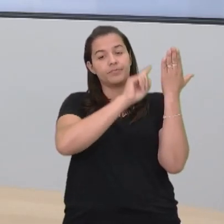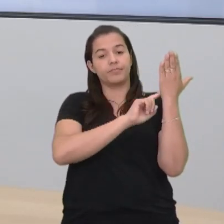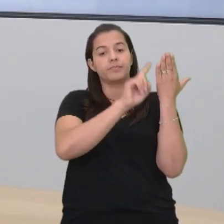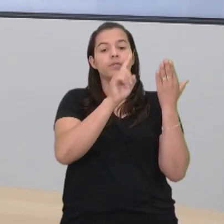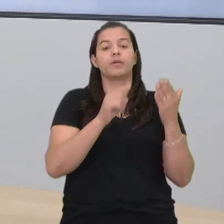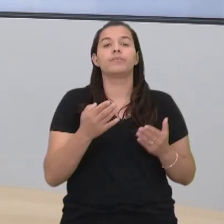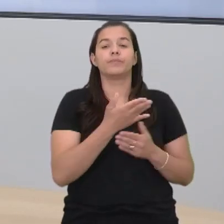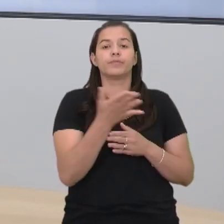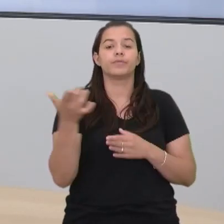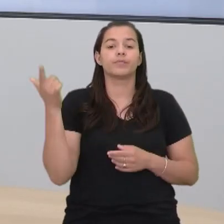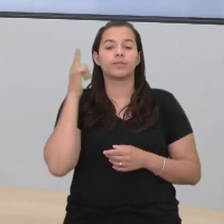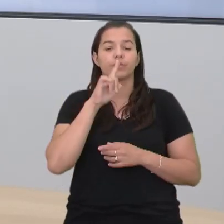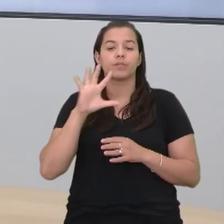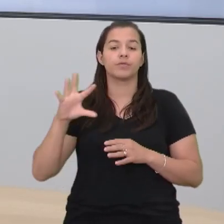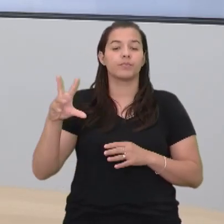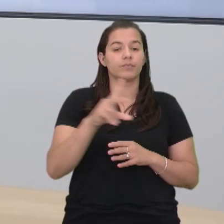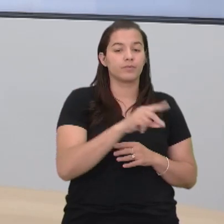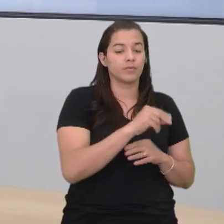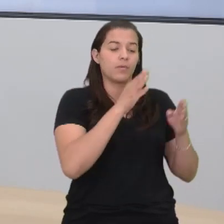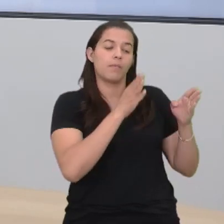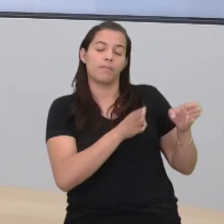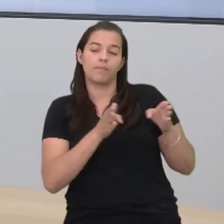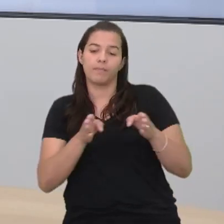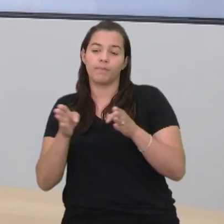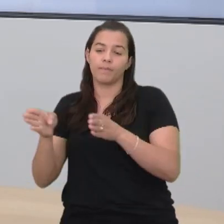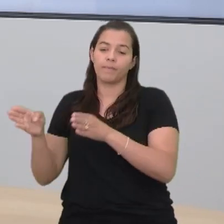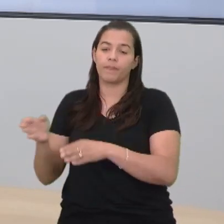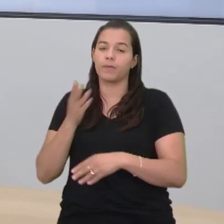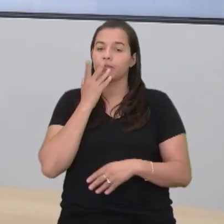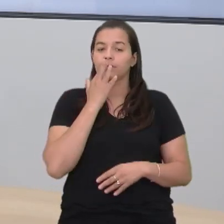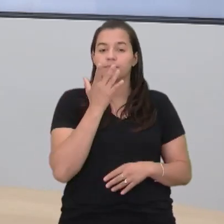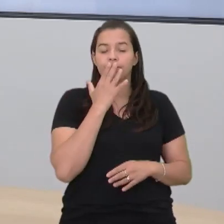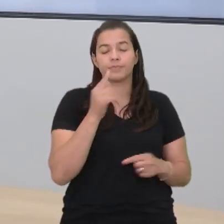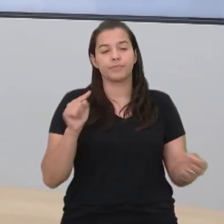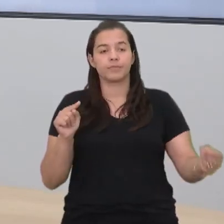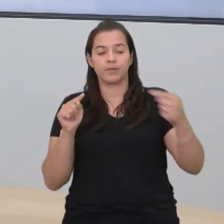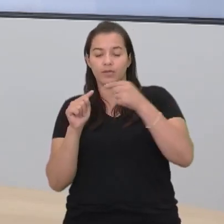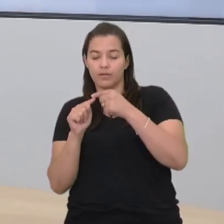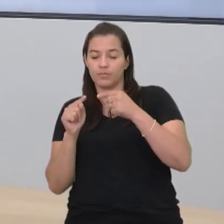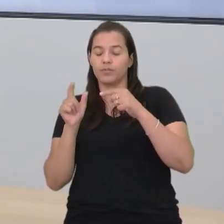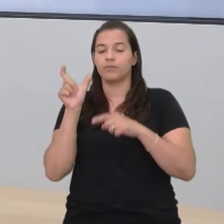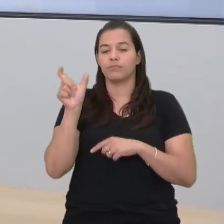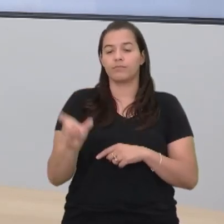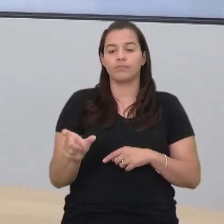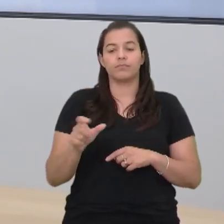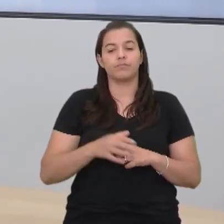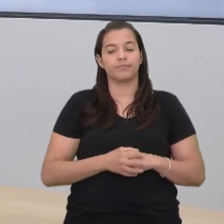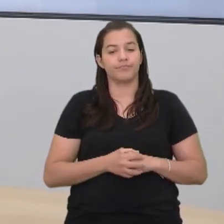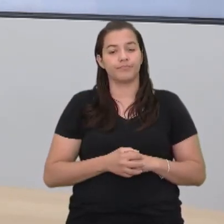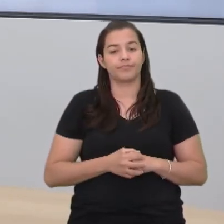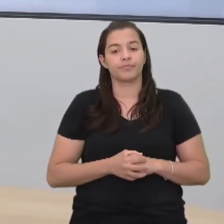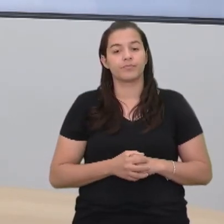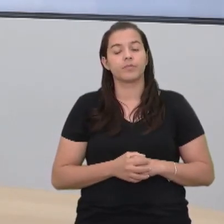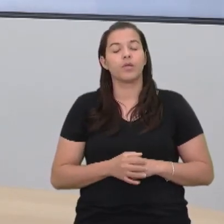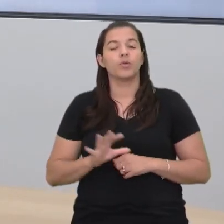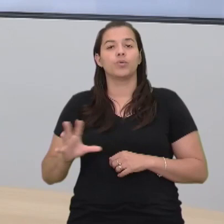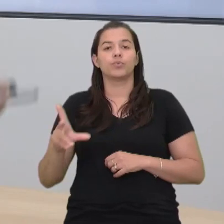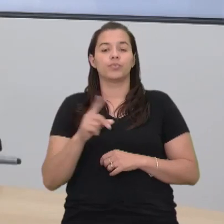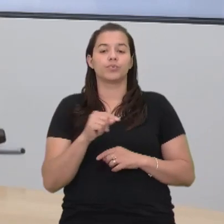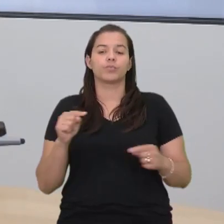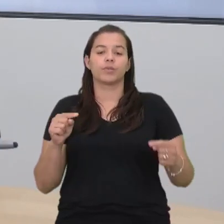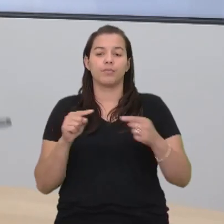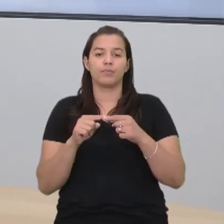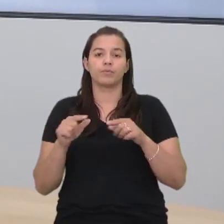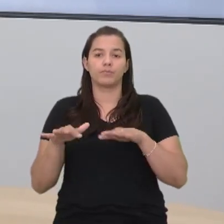que você consegue ver todos, mas eles estão separados por cores de acordo com a sua categoria. Tudo bem? Tudo que tem a ver com movimento está